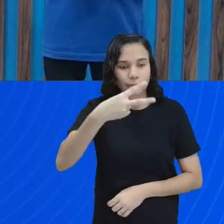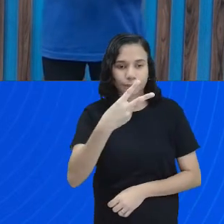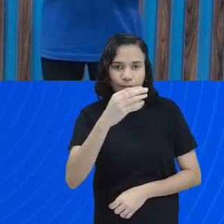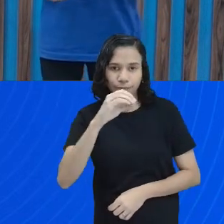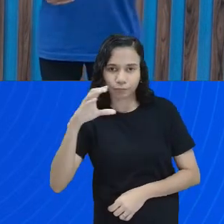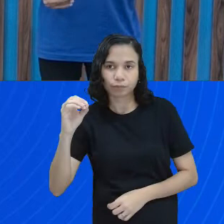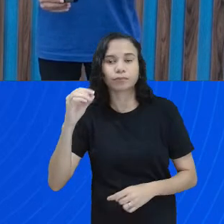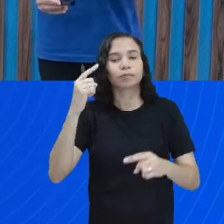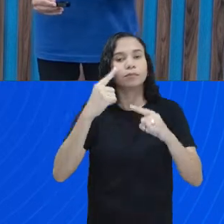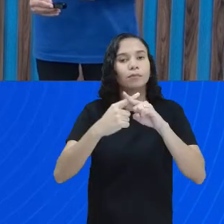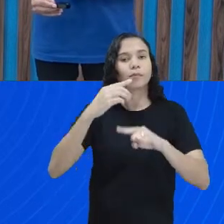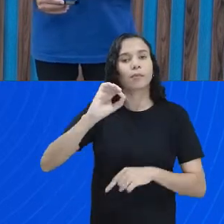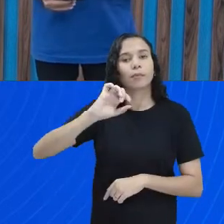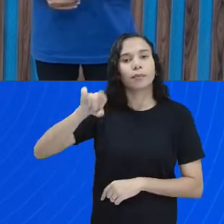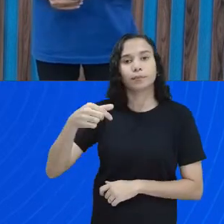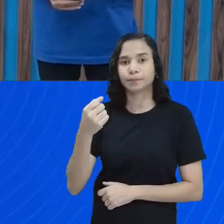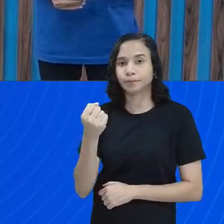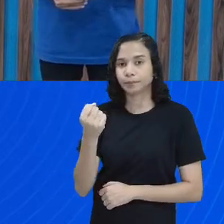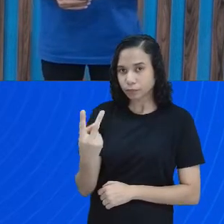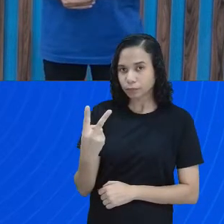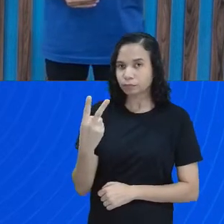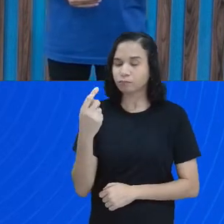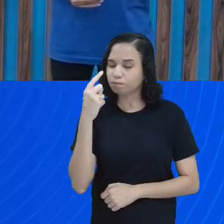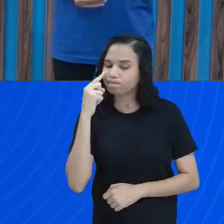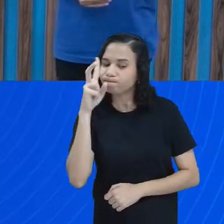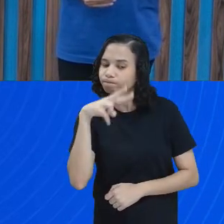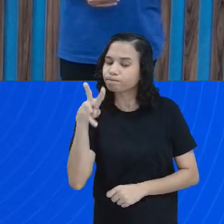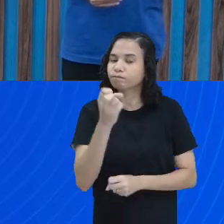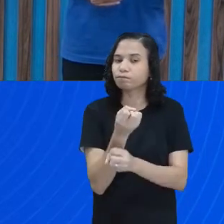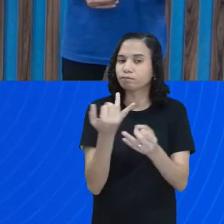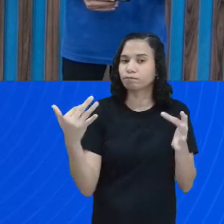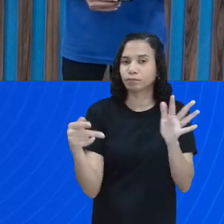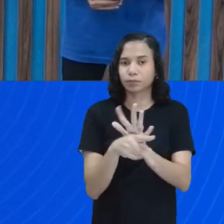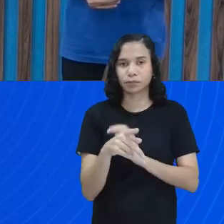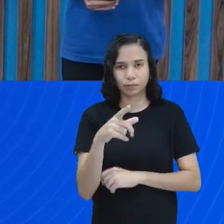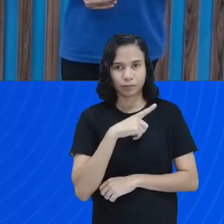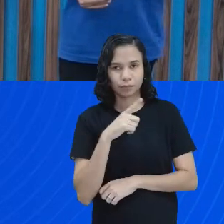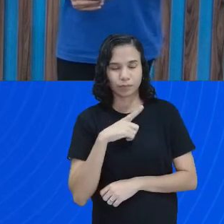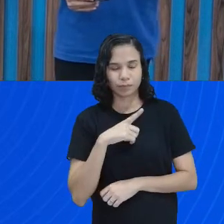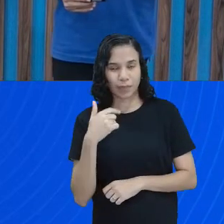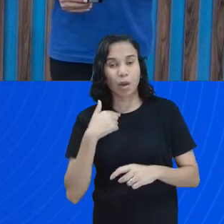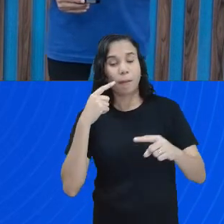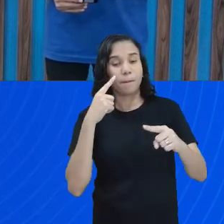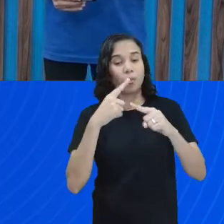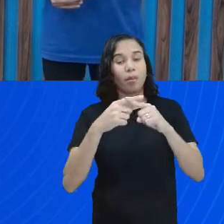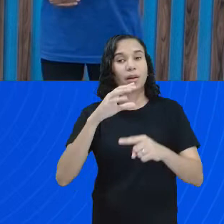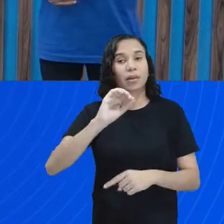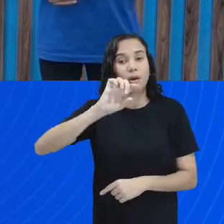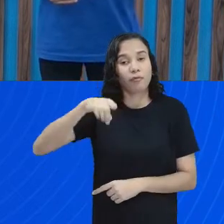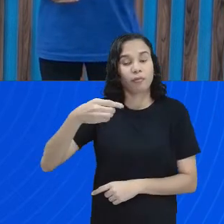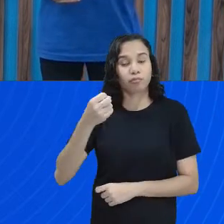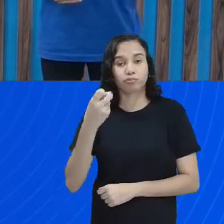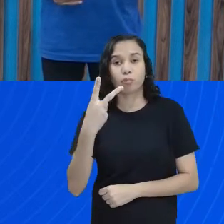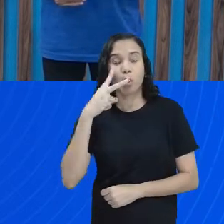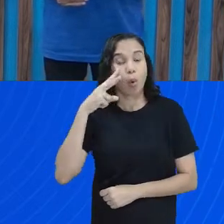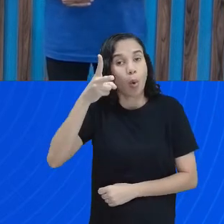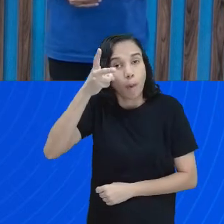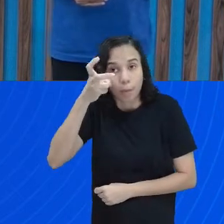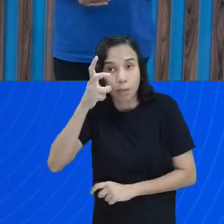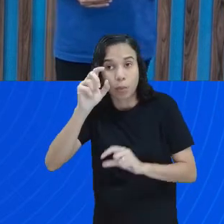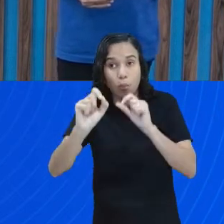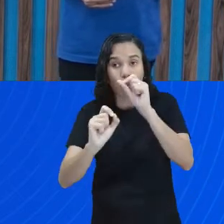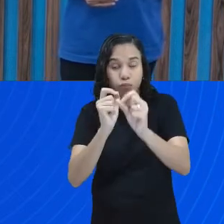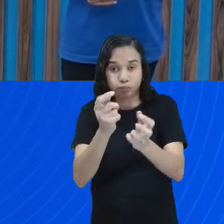7.200 e multiplicar por 0,2 para ver a quantidade aí que eu vou conseguir. Quando eu multiplicar por 0,2, olha o que vai